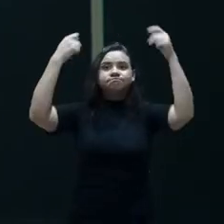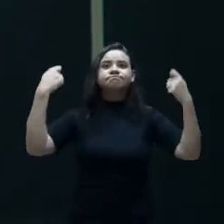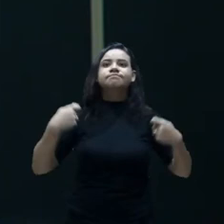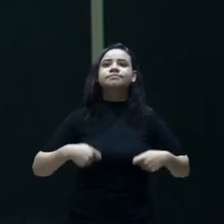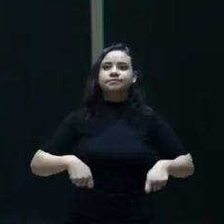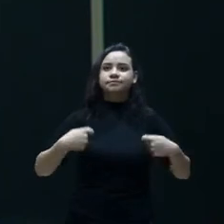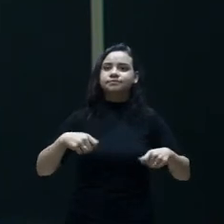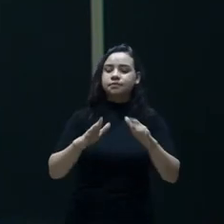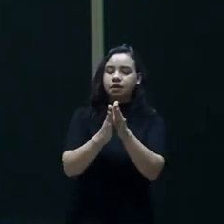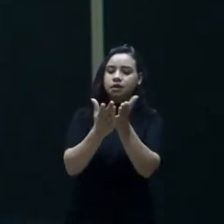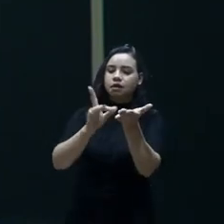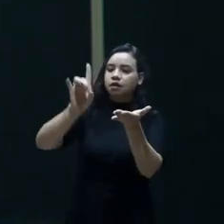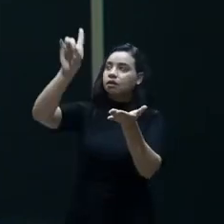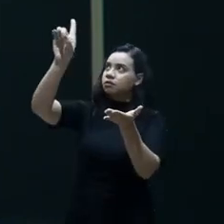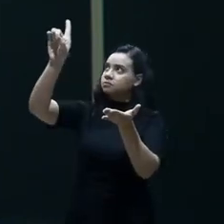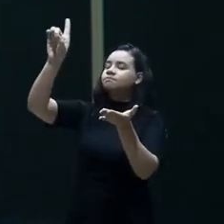através da palavra de Deus.